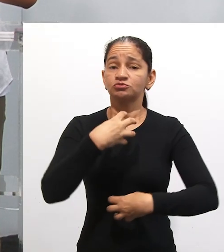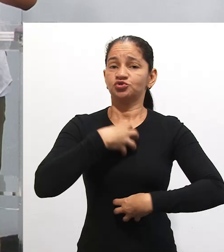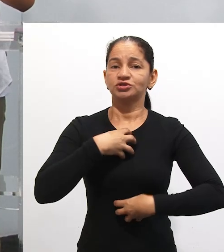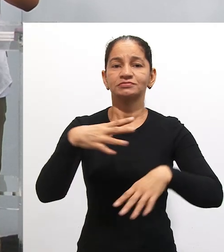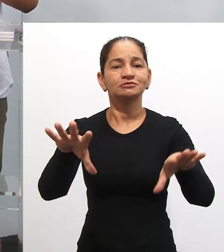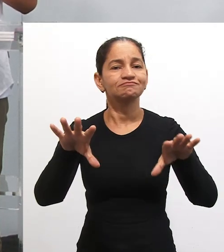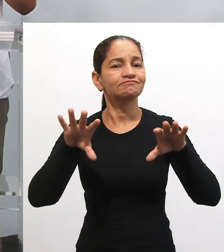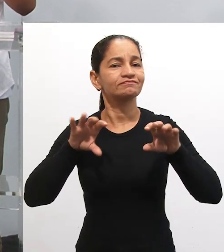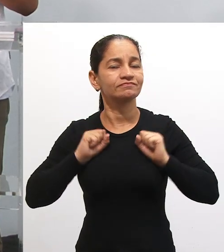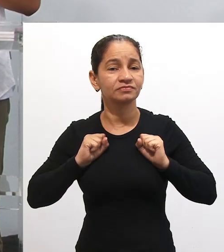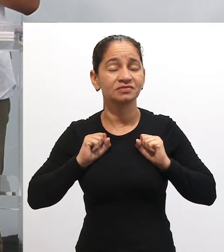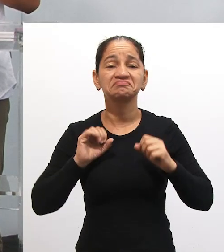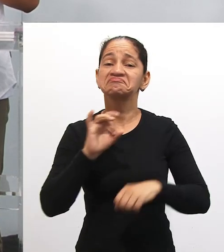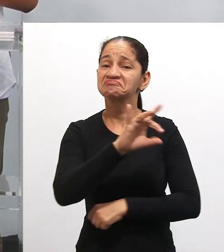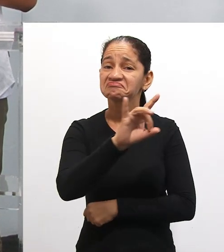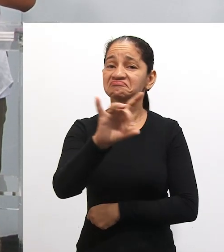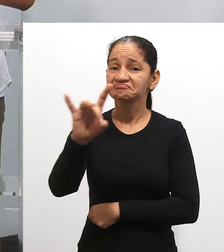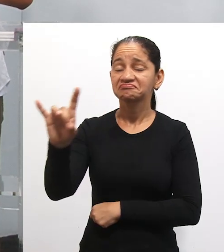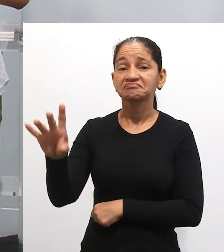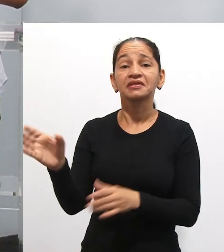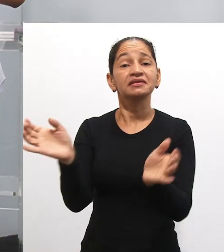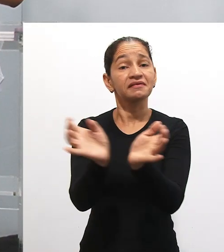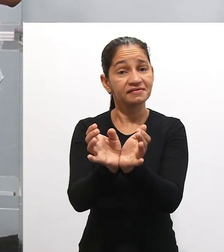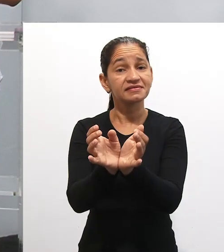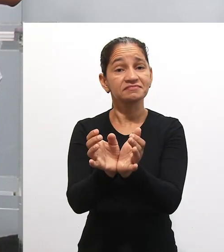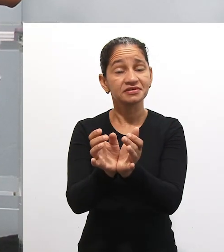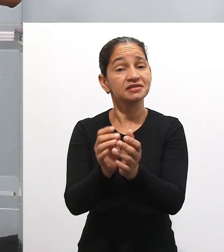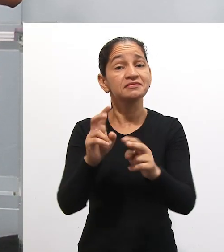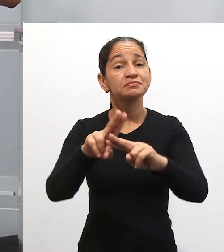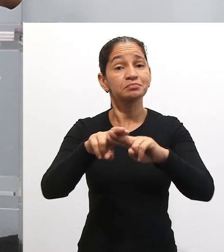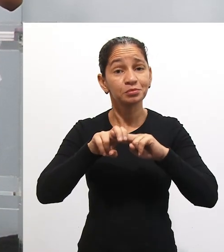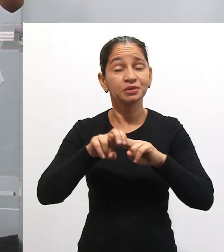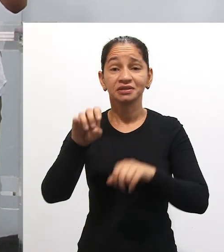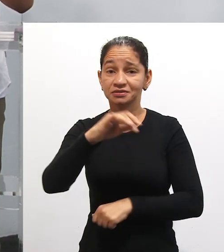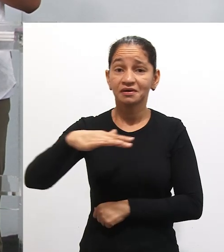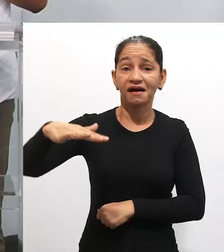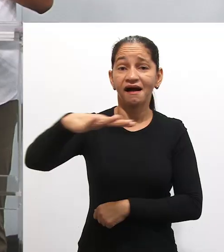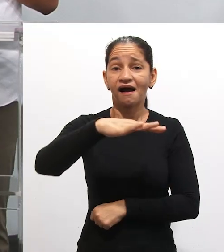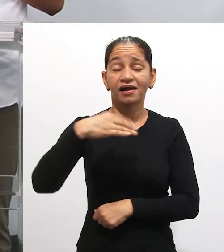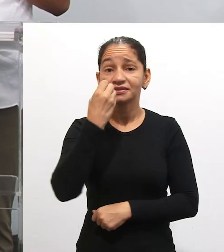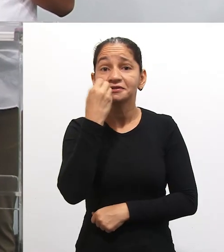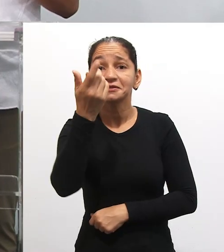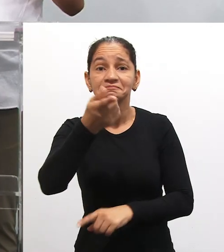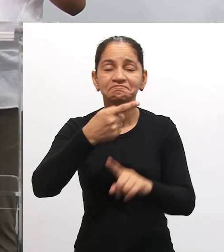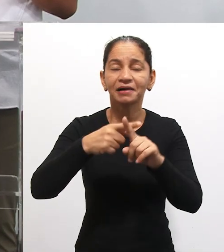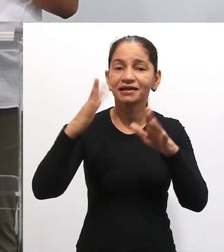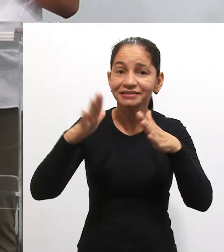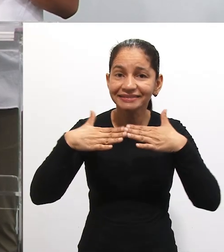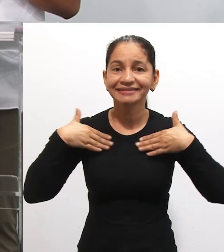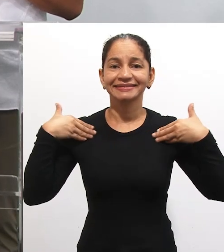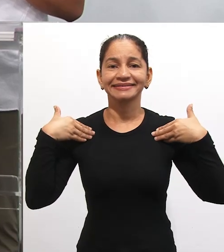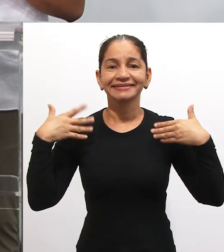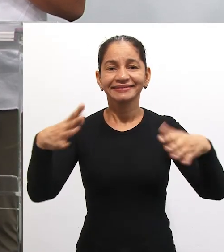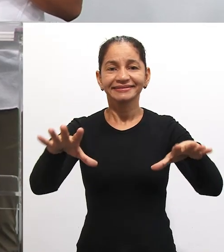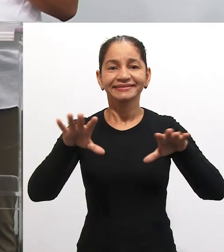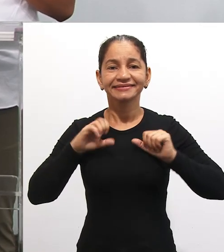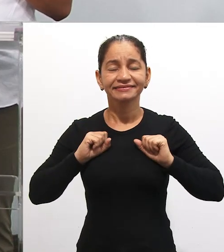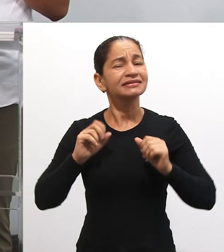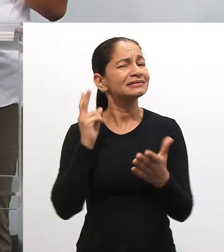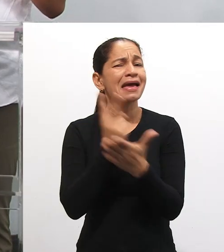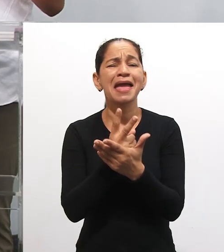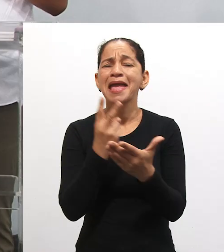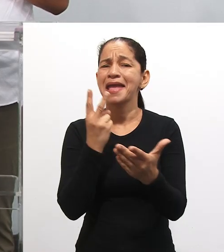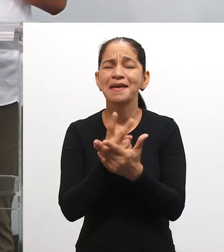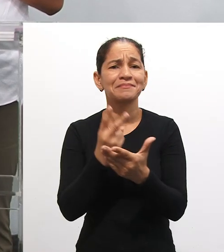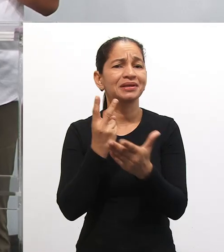o sentimento de pertencimento de cada um dessa equipe, fazendo com que esse ambiente virtual seja cada vez mais